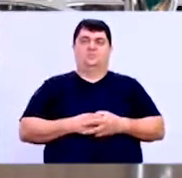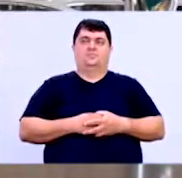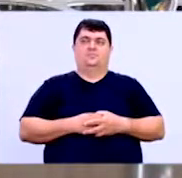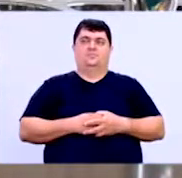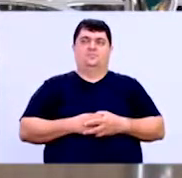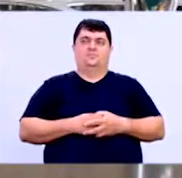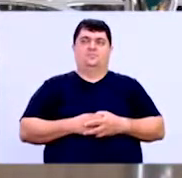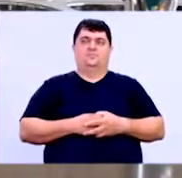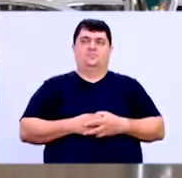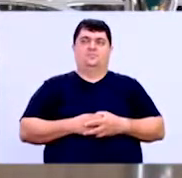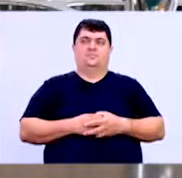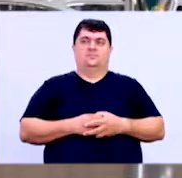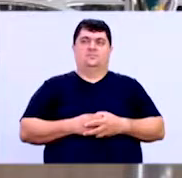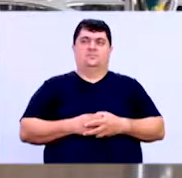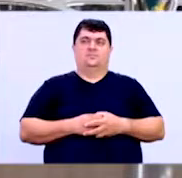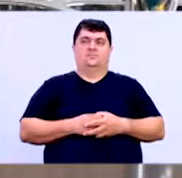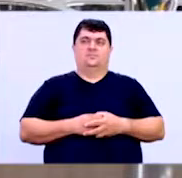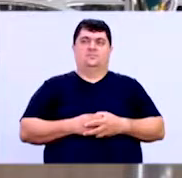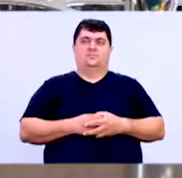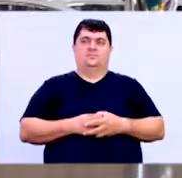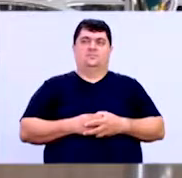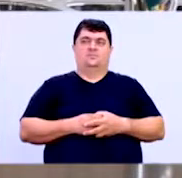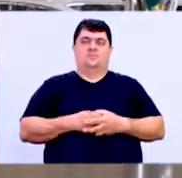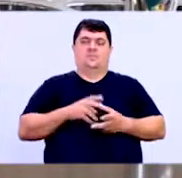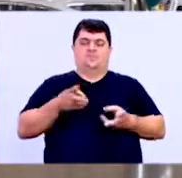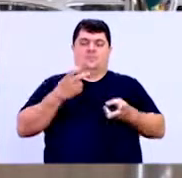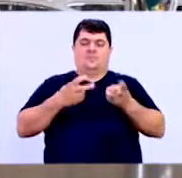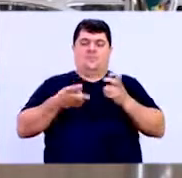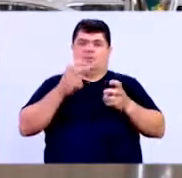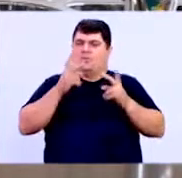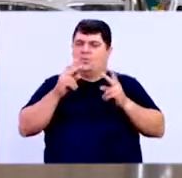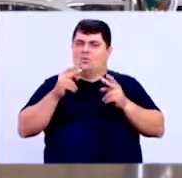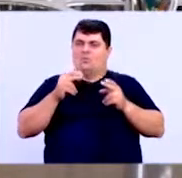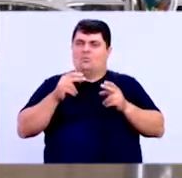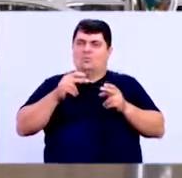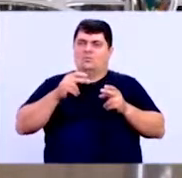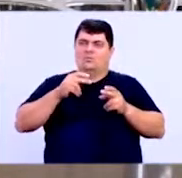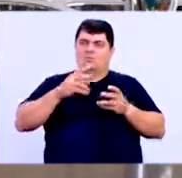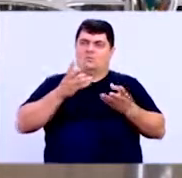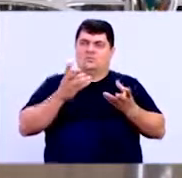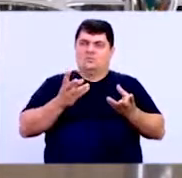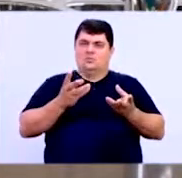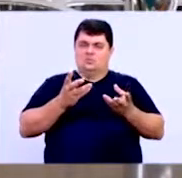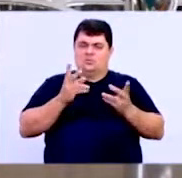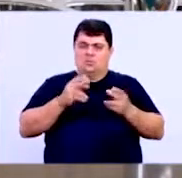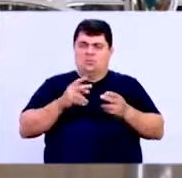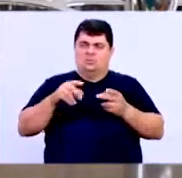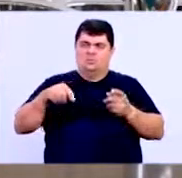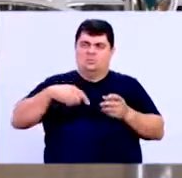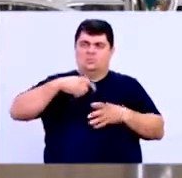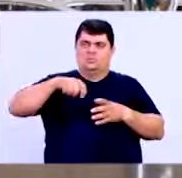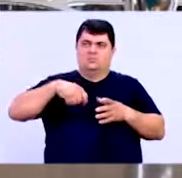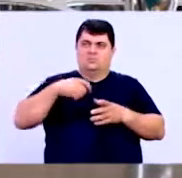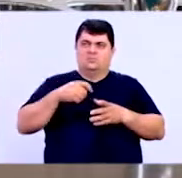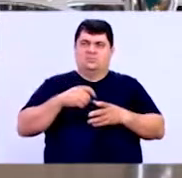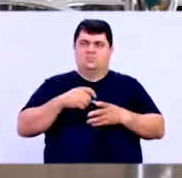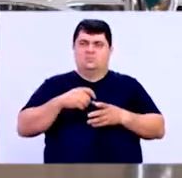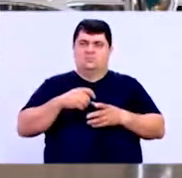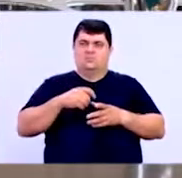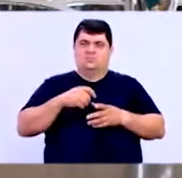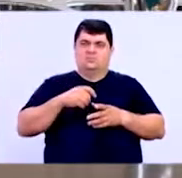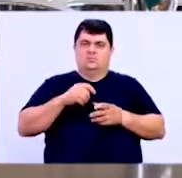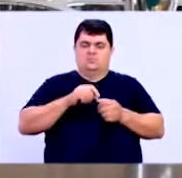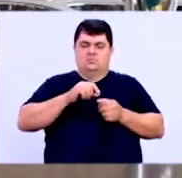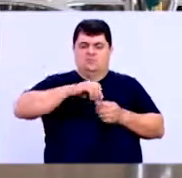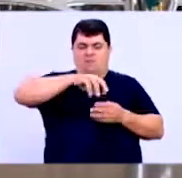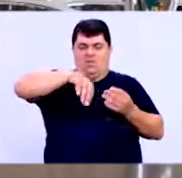Tararã. Olha aí, você vai percebendo que vai formando uns desenhos assim